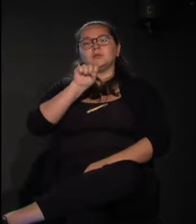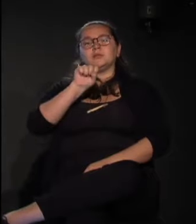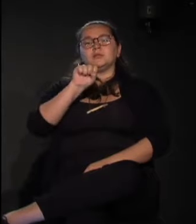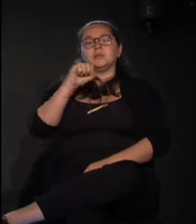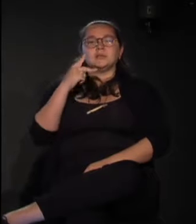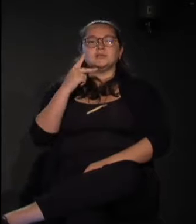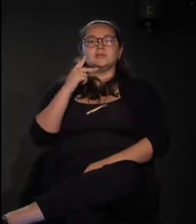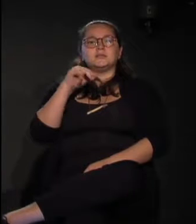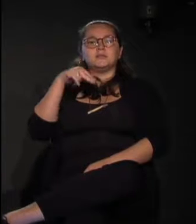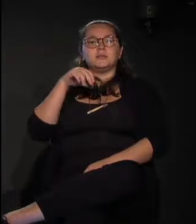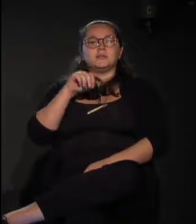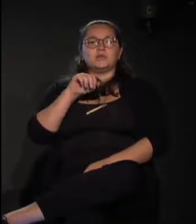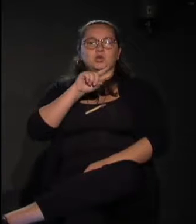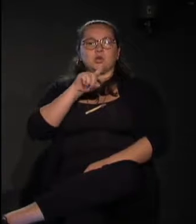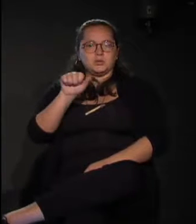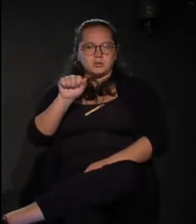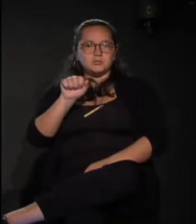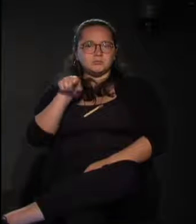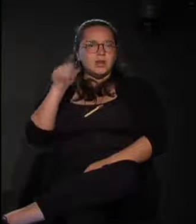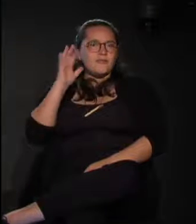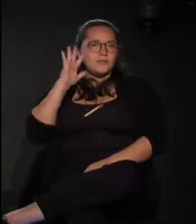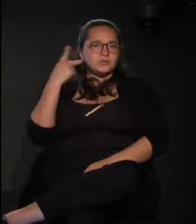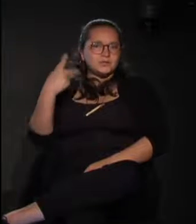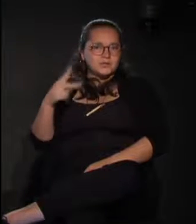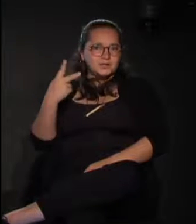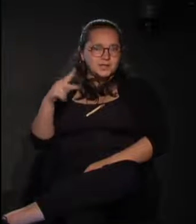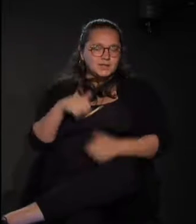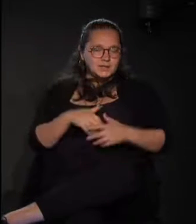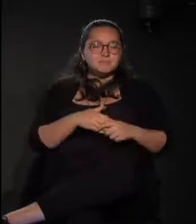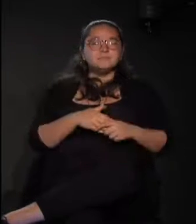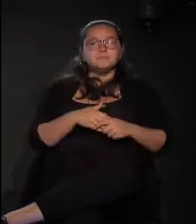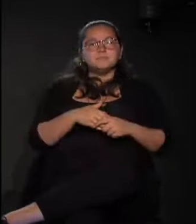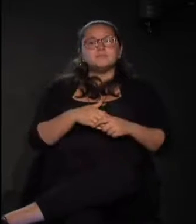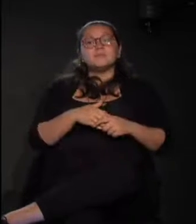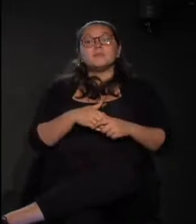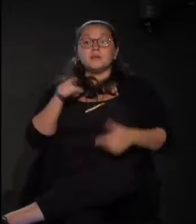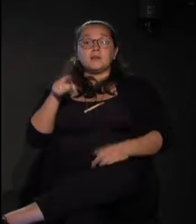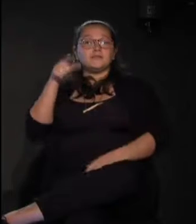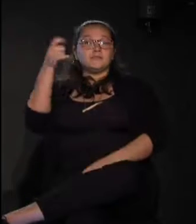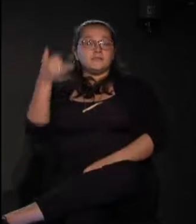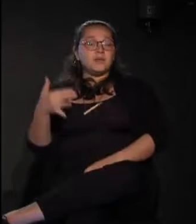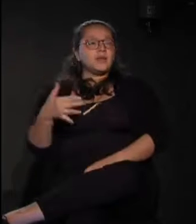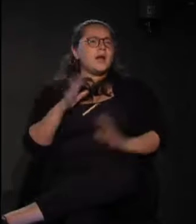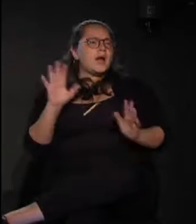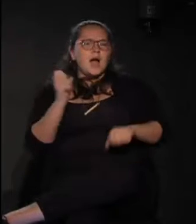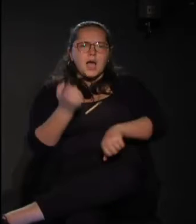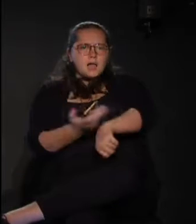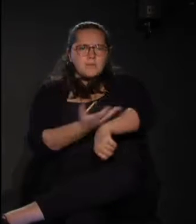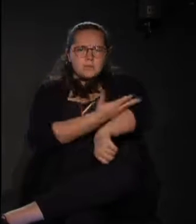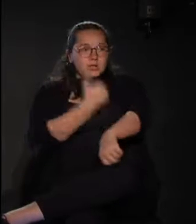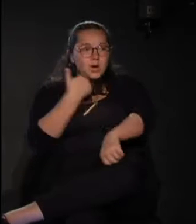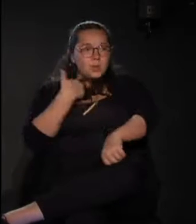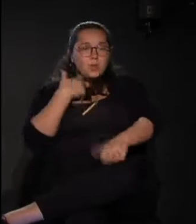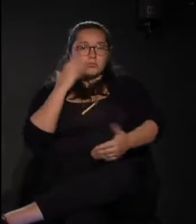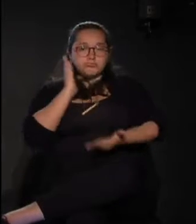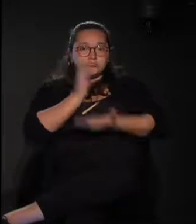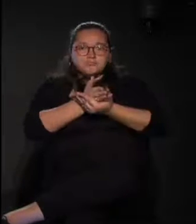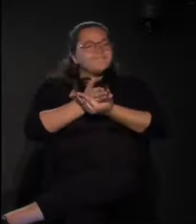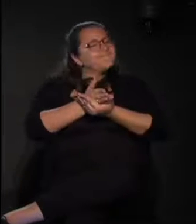dizia que razão não vai conseguir combater a emoção mas a emoção só é conseguir só